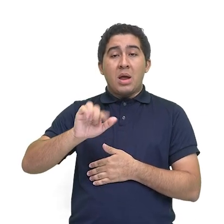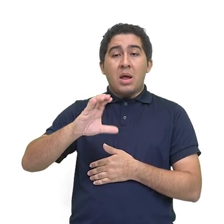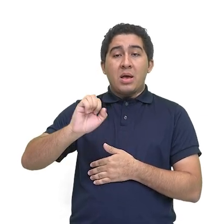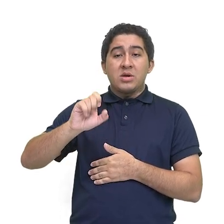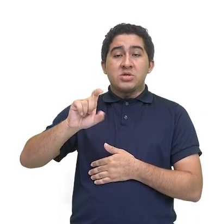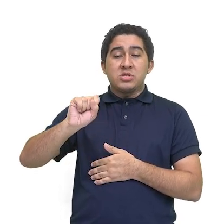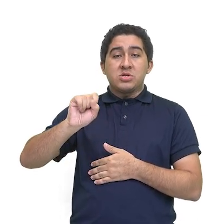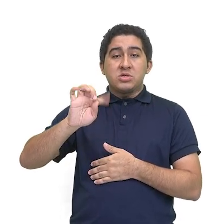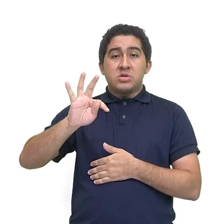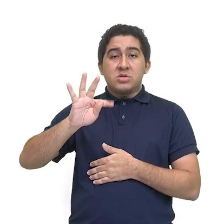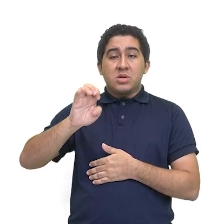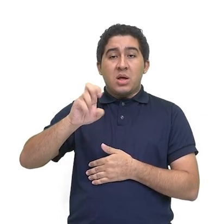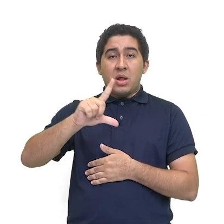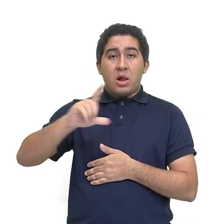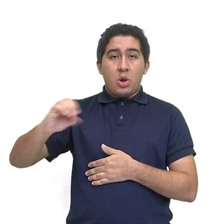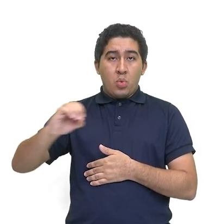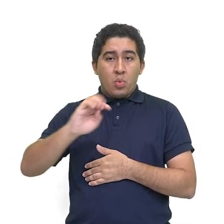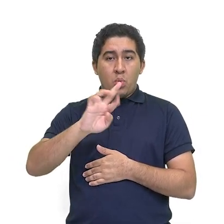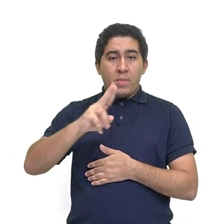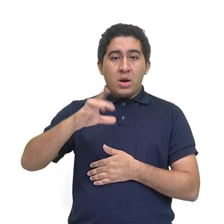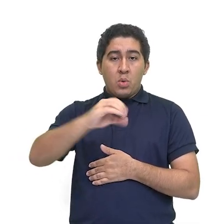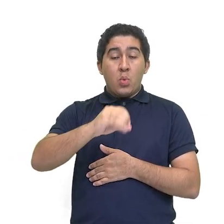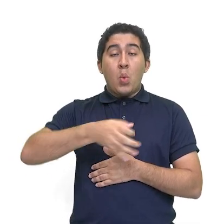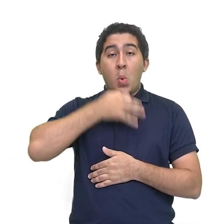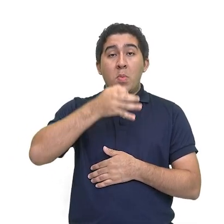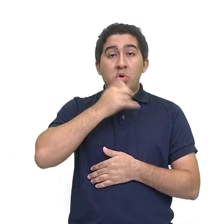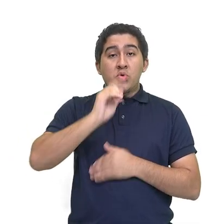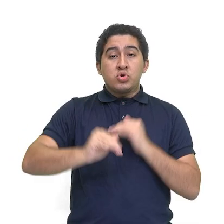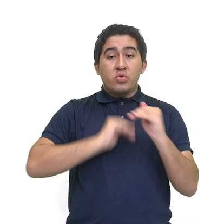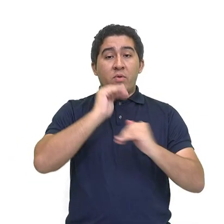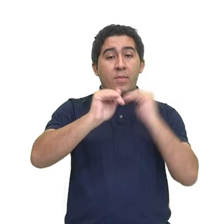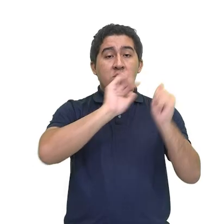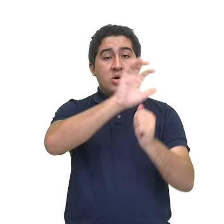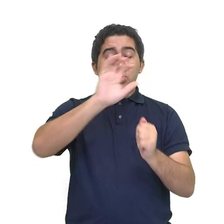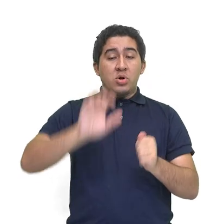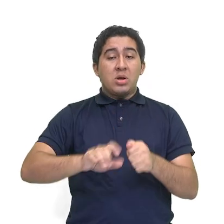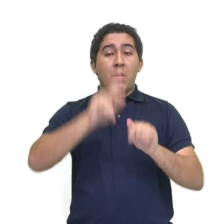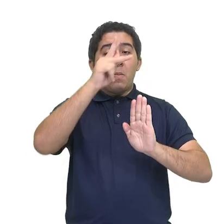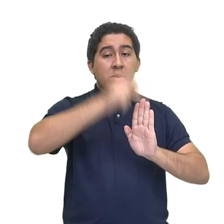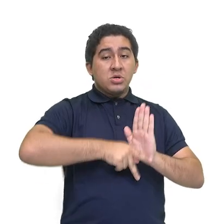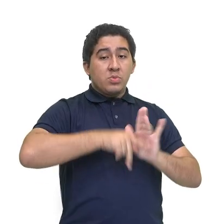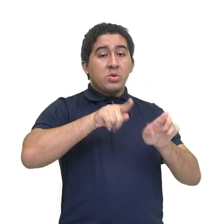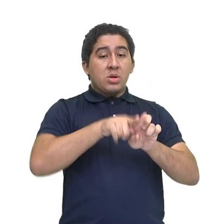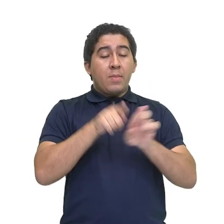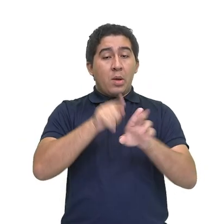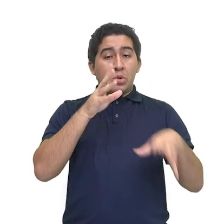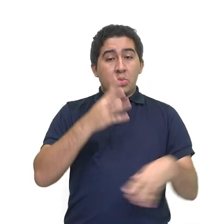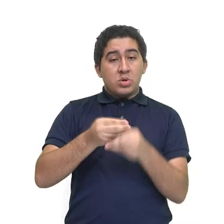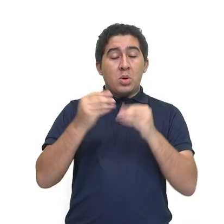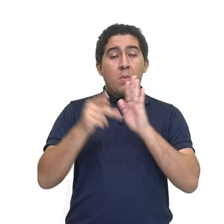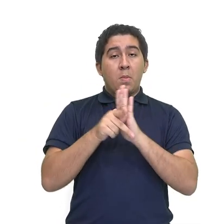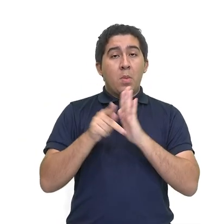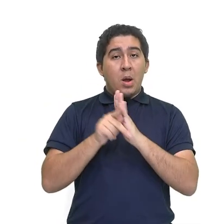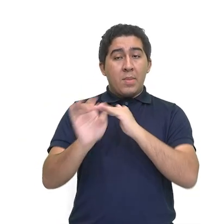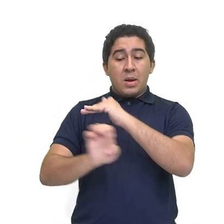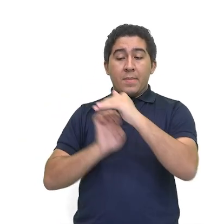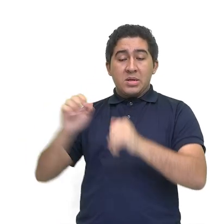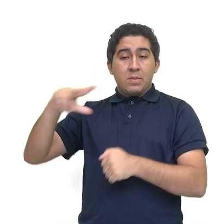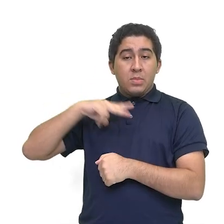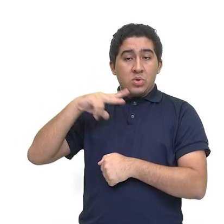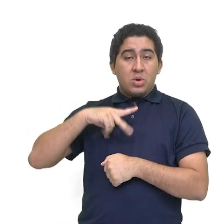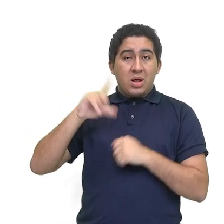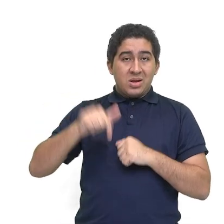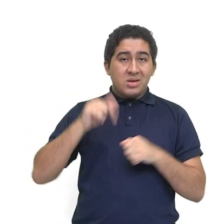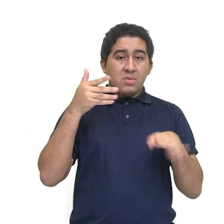Branco, que comentou sobre o desenvolvimento regional, planejamento e contribuição da iniciativa